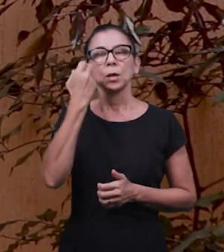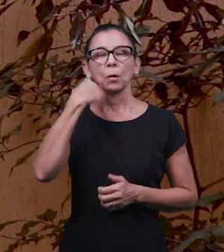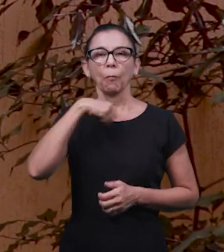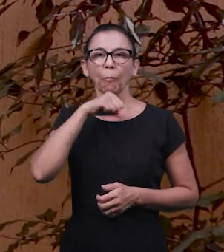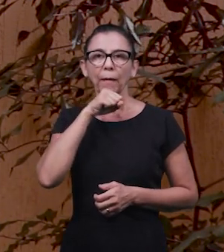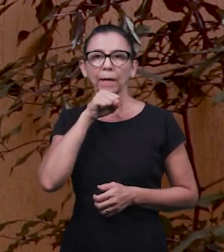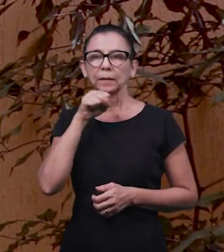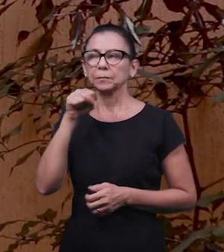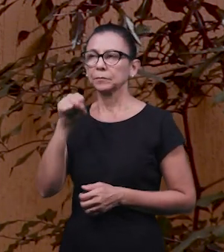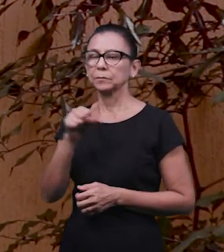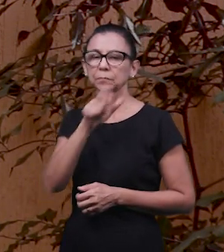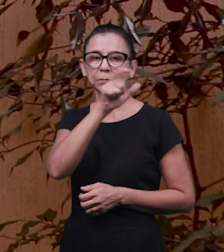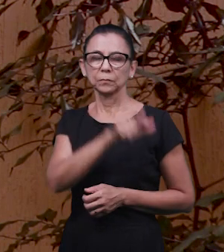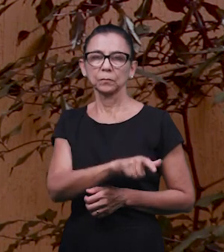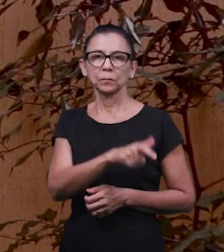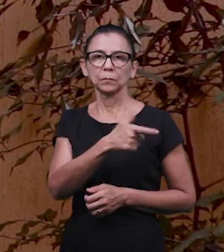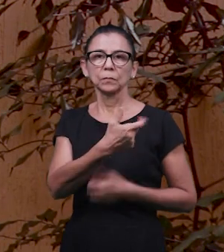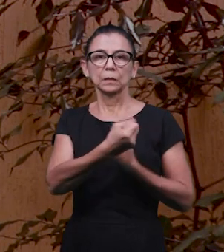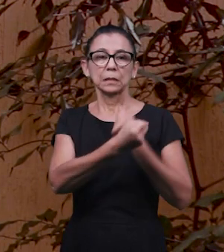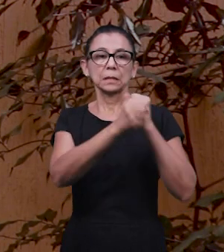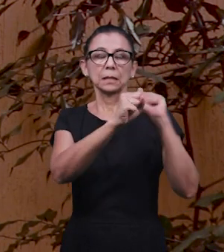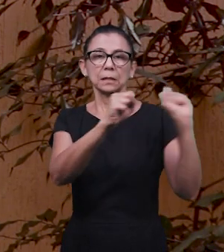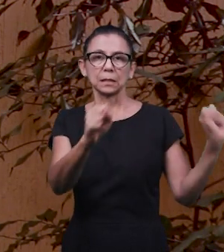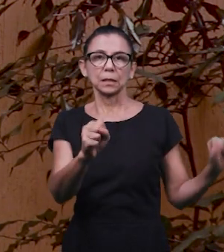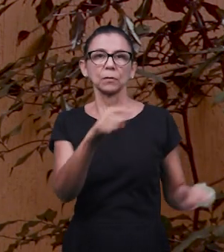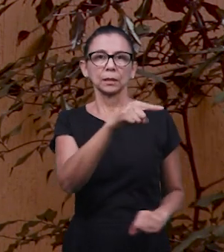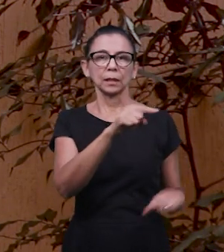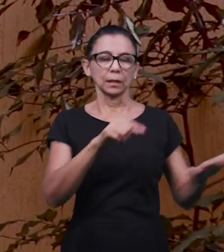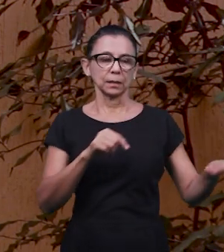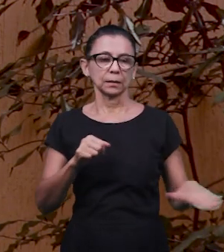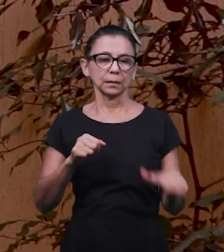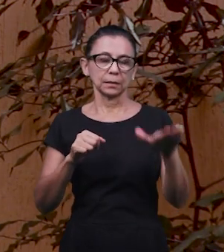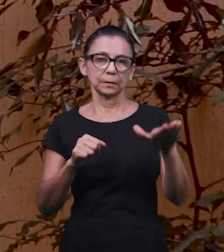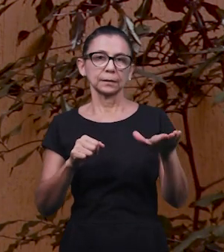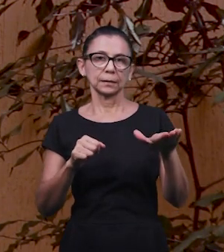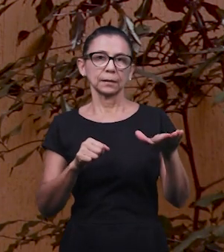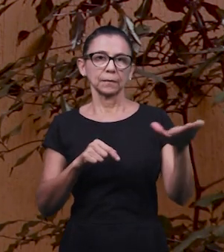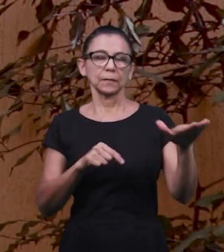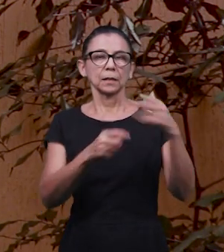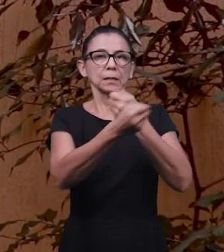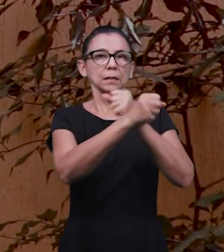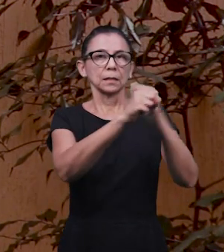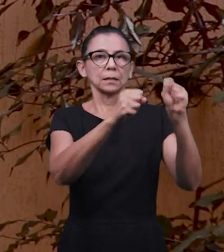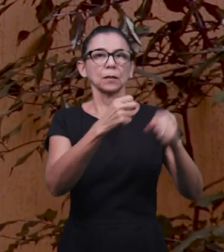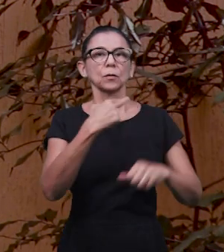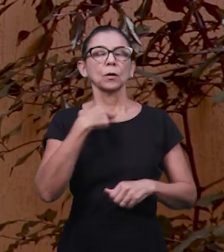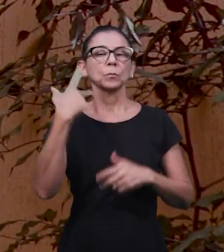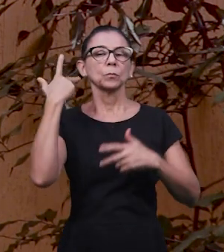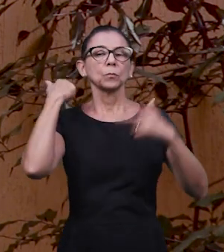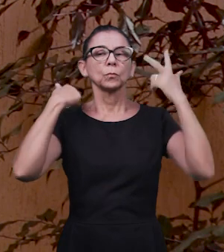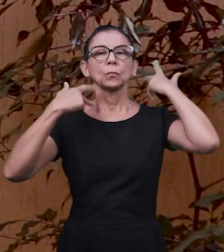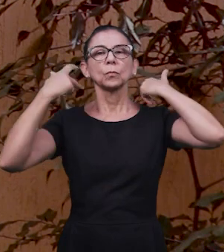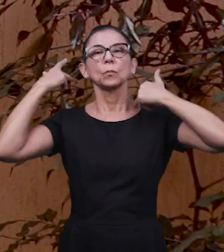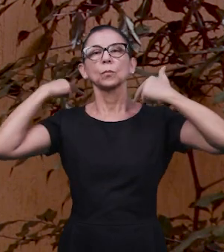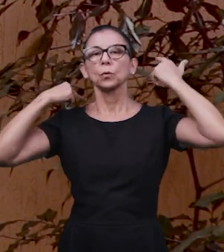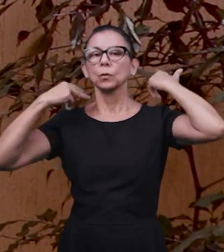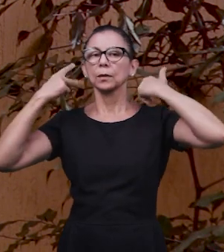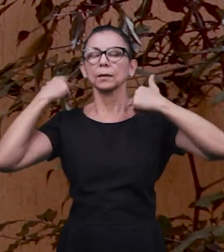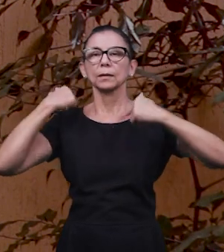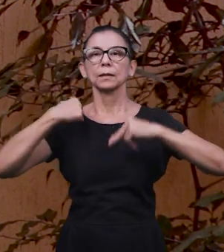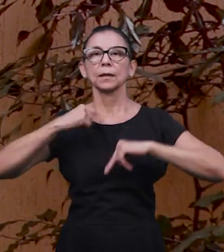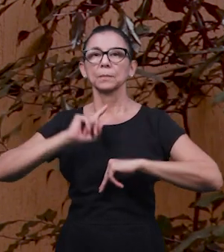e não o texto no cartaz ou no computador. Então, nessa aula aqui especificamente da desobediência